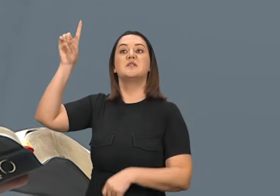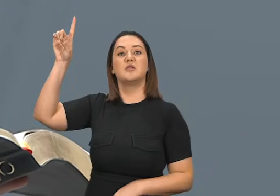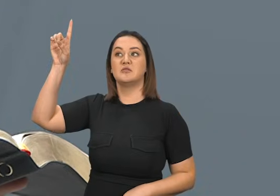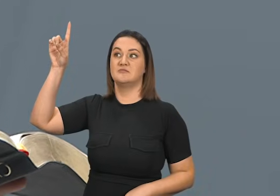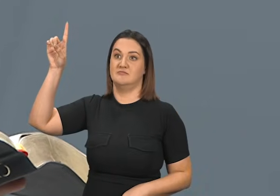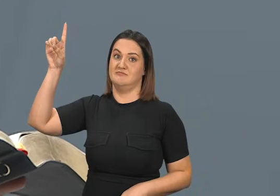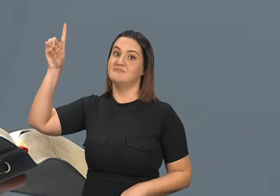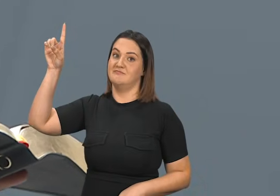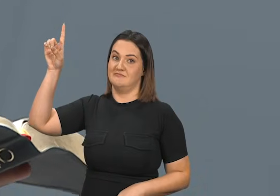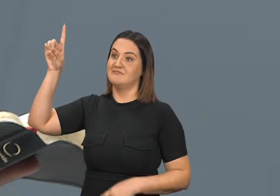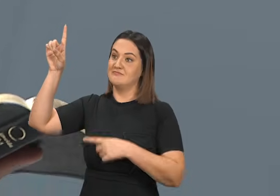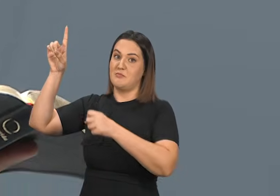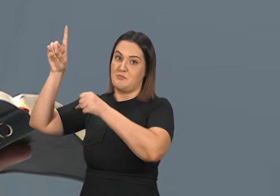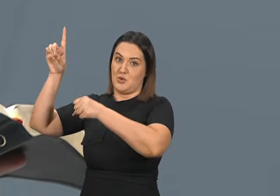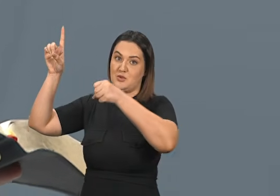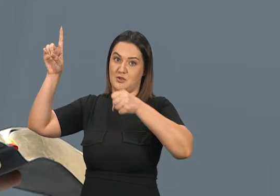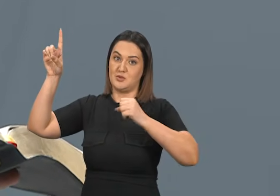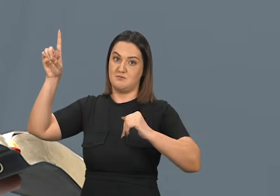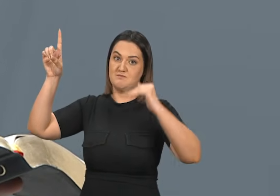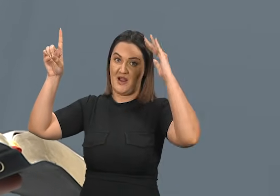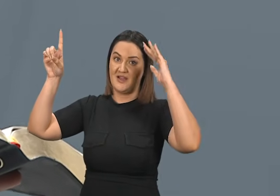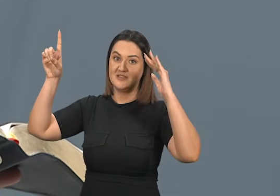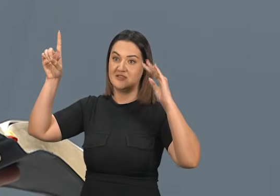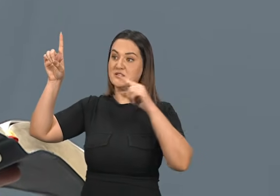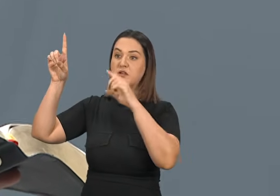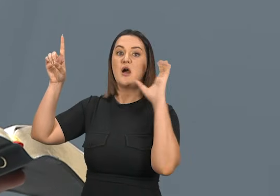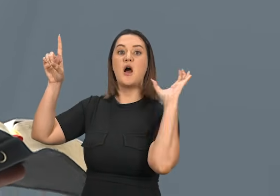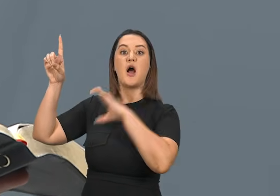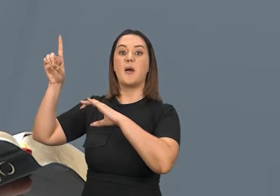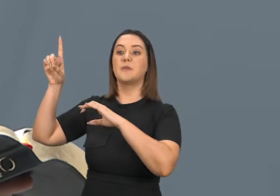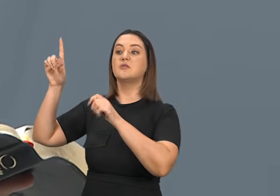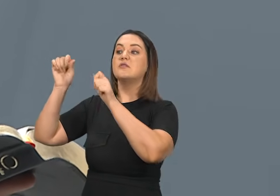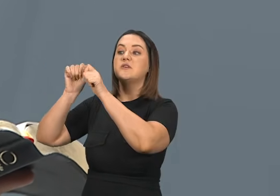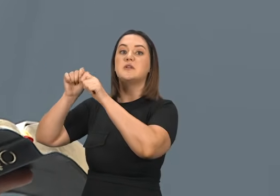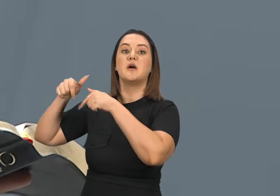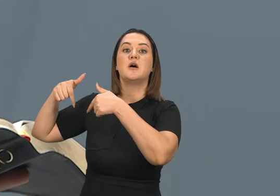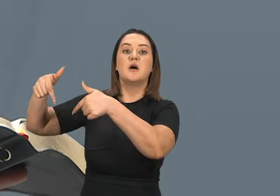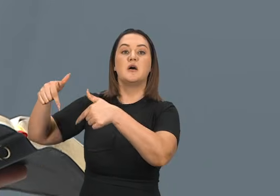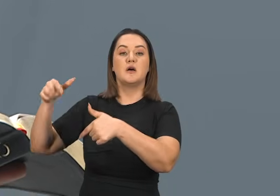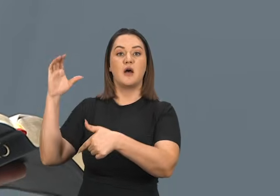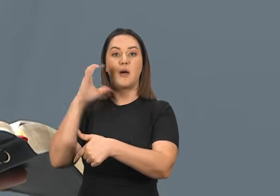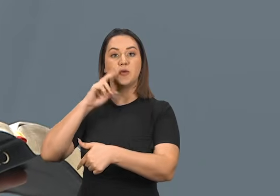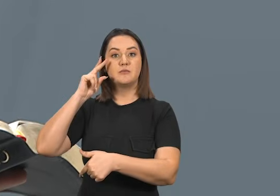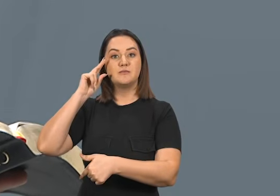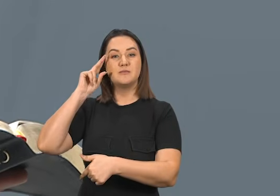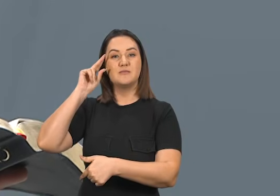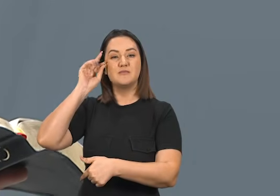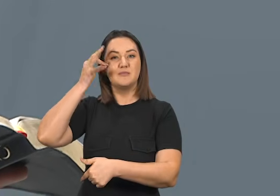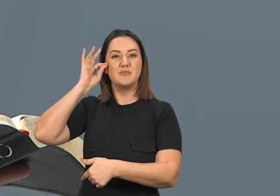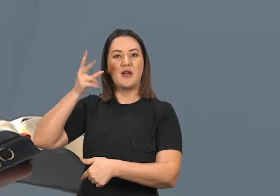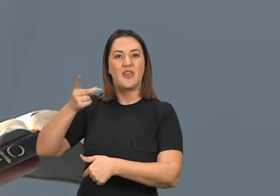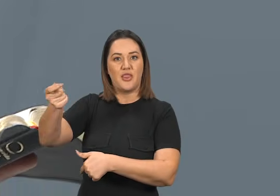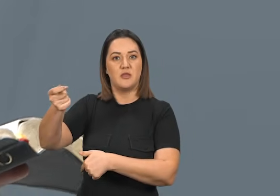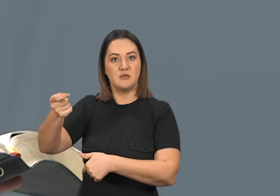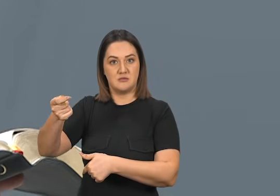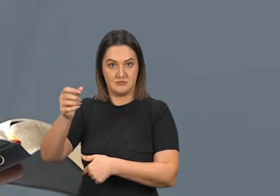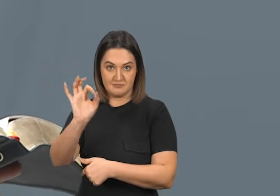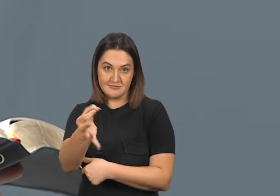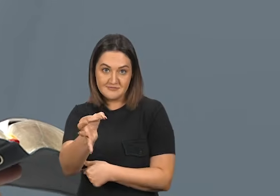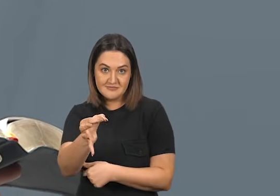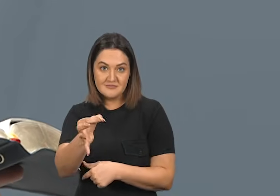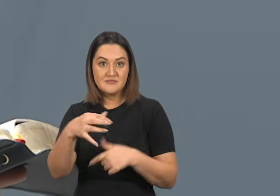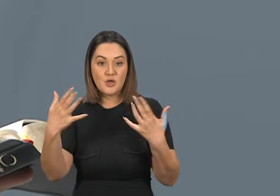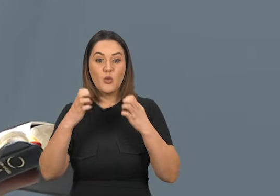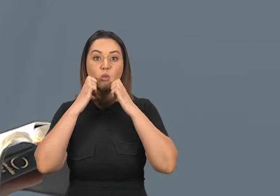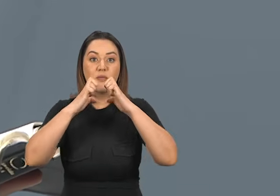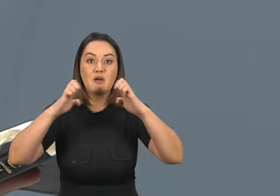tempo? O que é que Deus não pode fazer mais rapidamente? Entendeu? Se o evangelho tem que ser